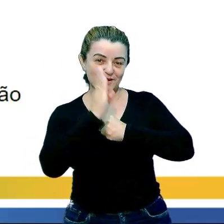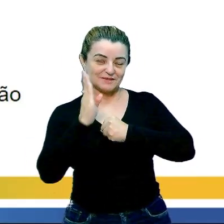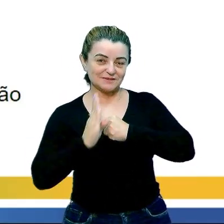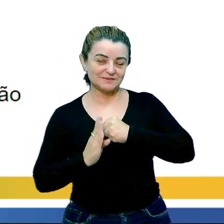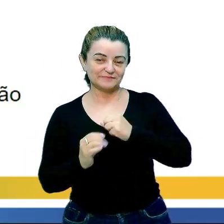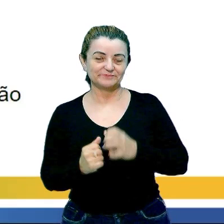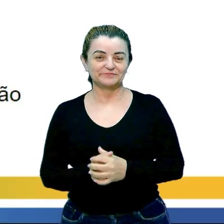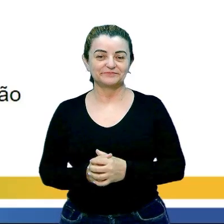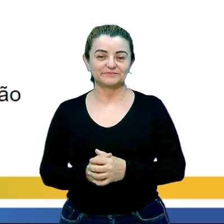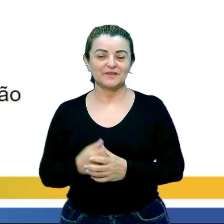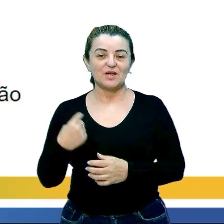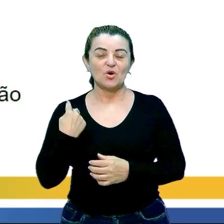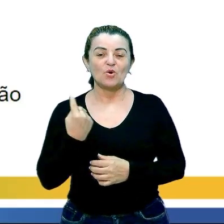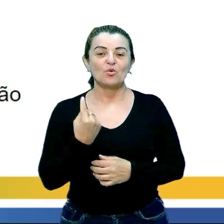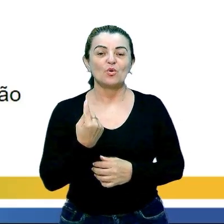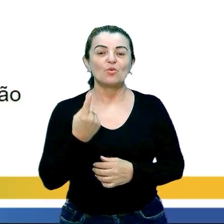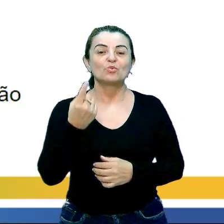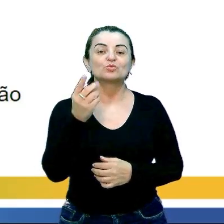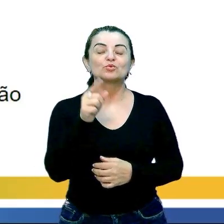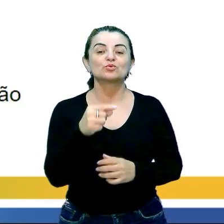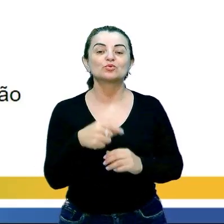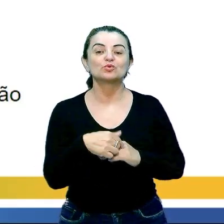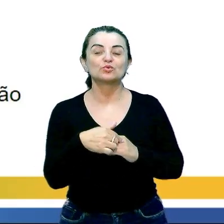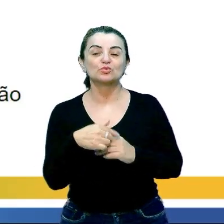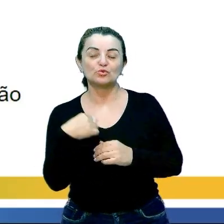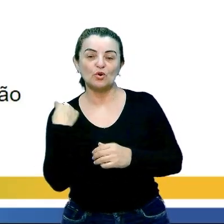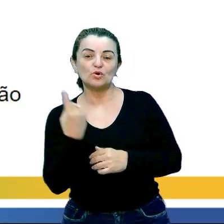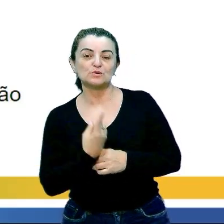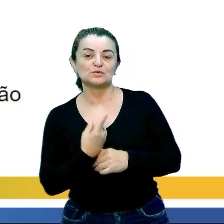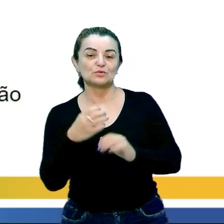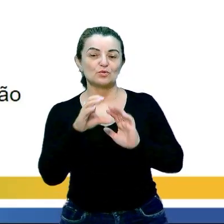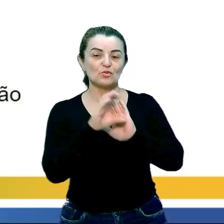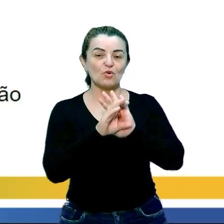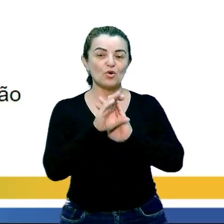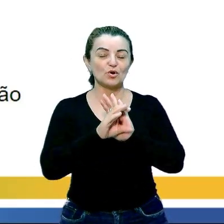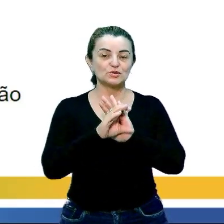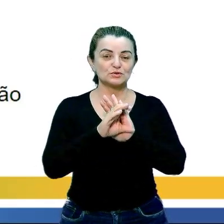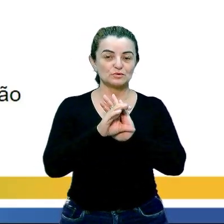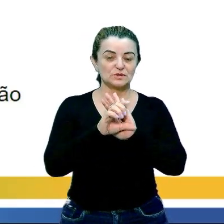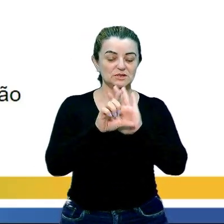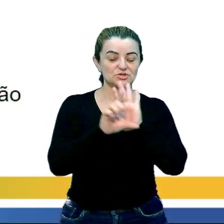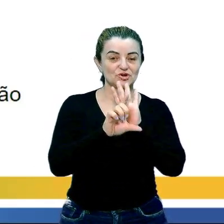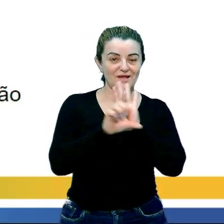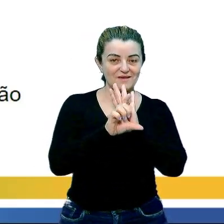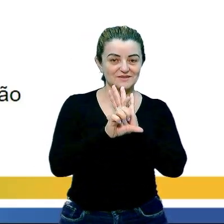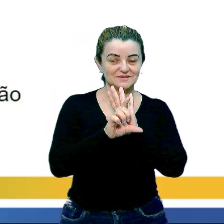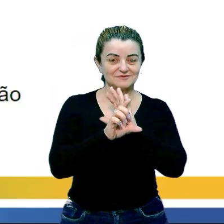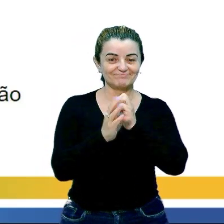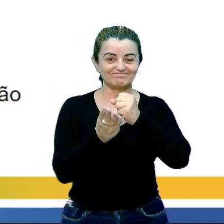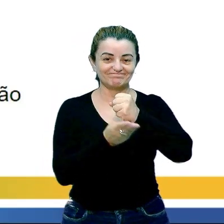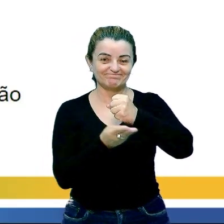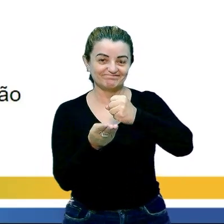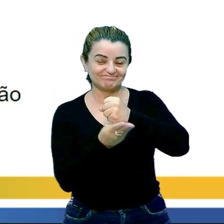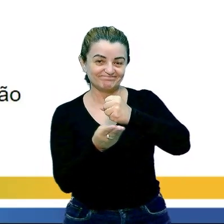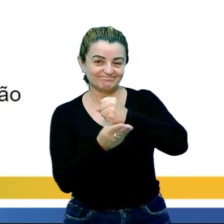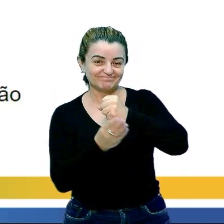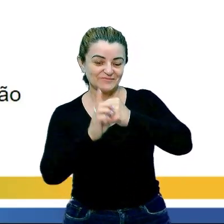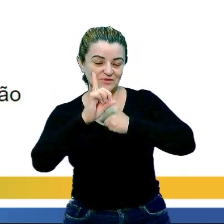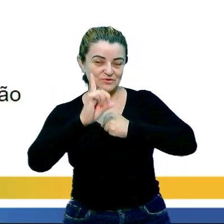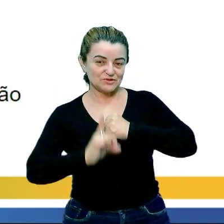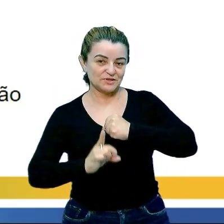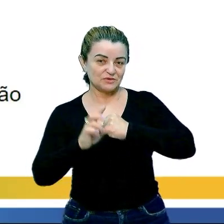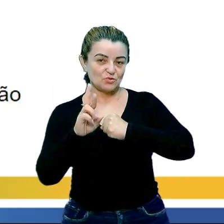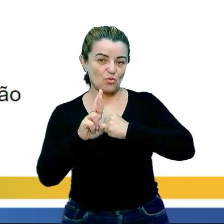né? O nosso Código Civil, lembra que eu falei na nossa aula que o nosso Código Civil é baseado no direito